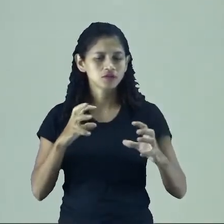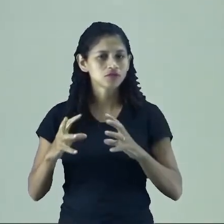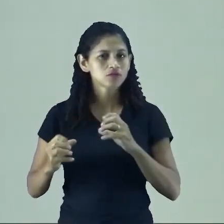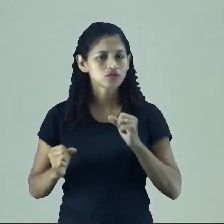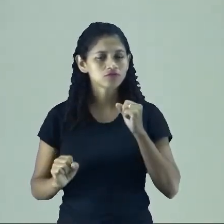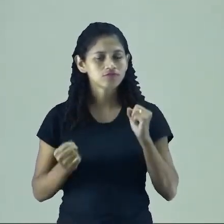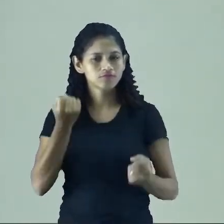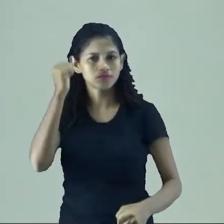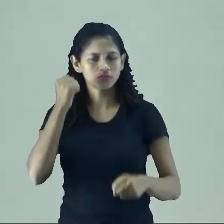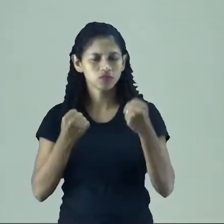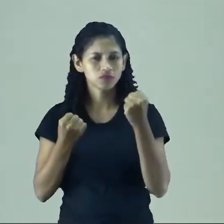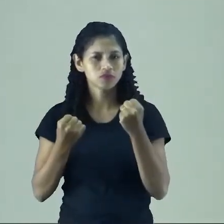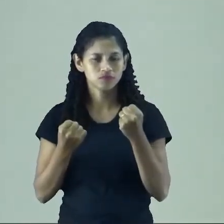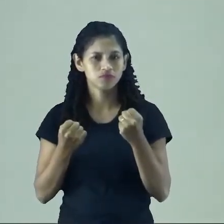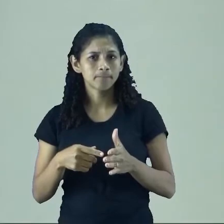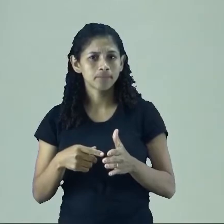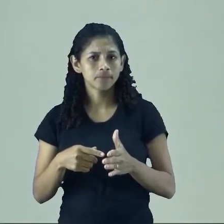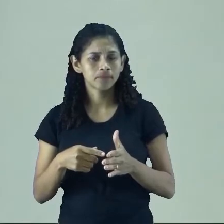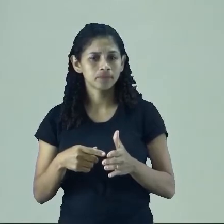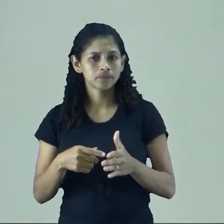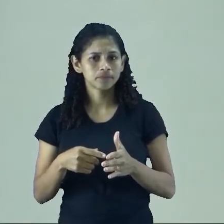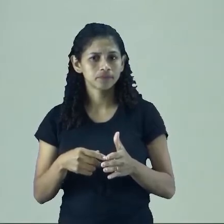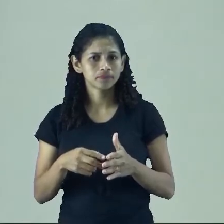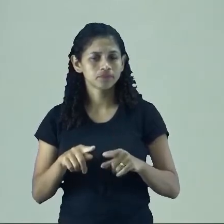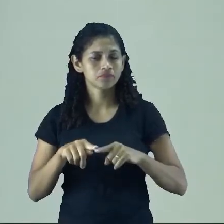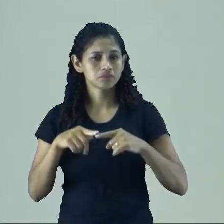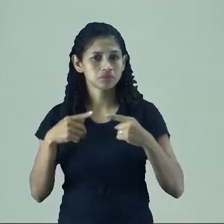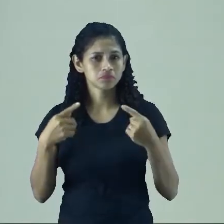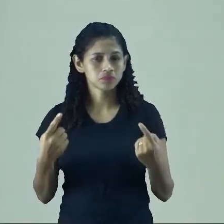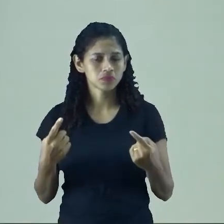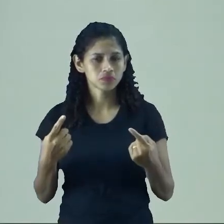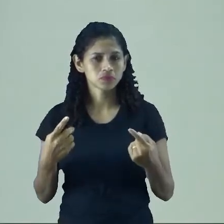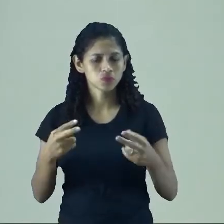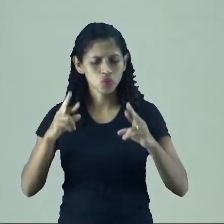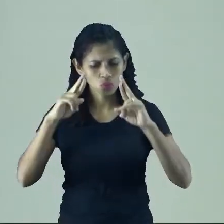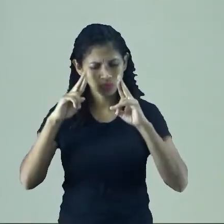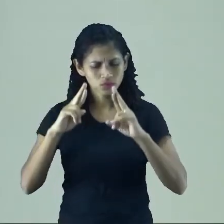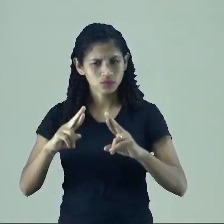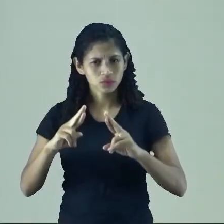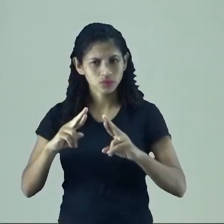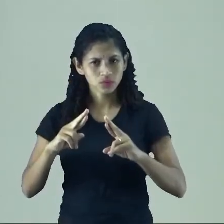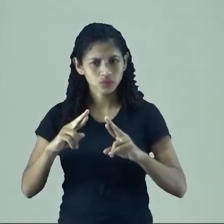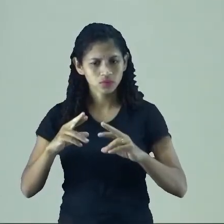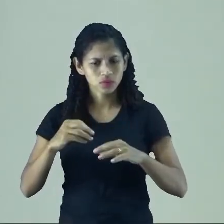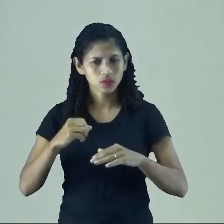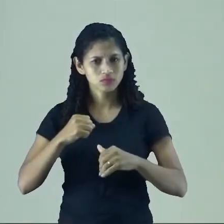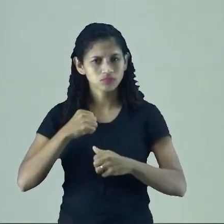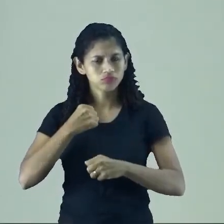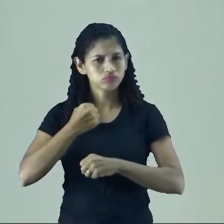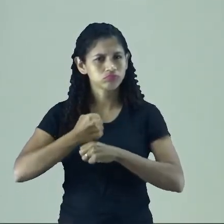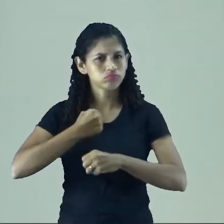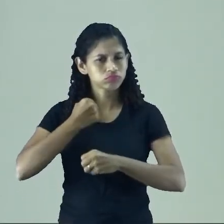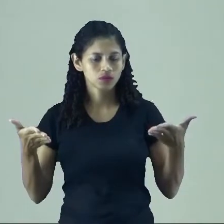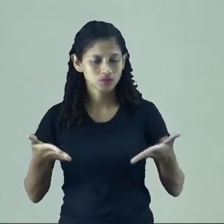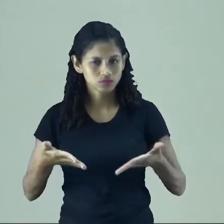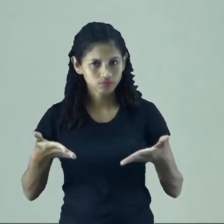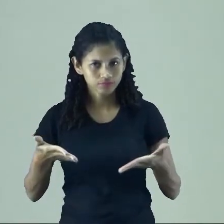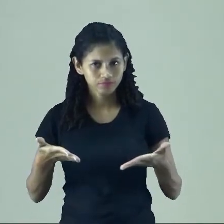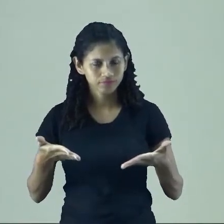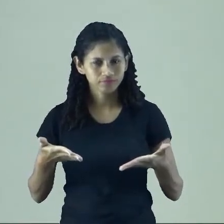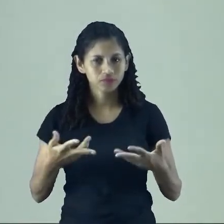os sindicatos, eles são os exemplos de movimentos, são exemplo, aliás, de